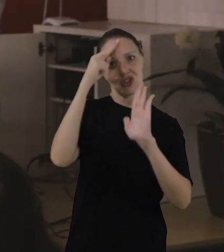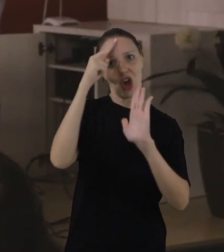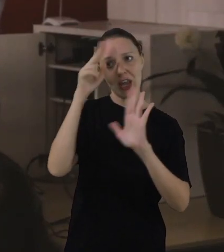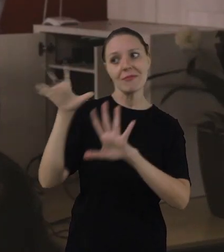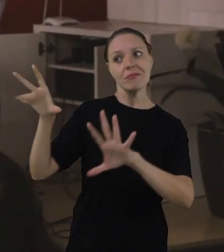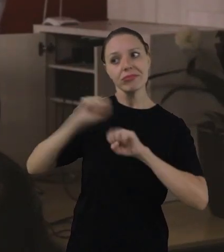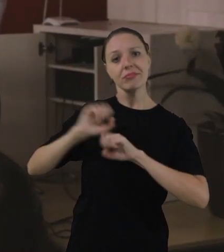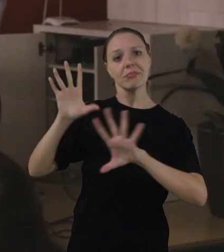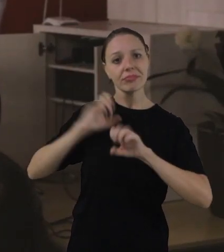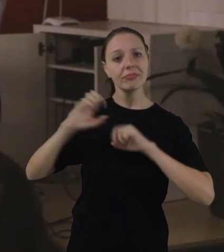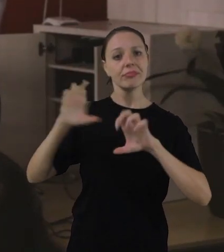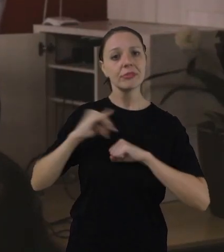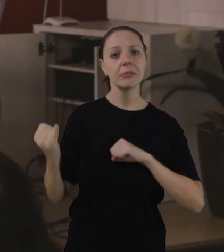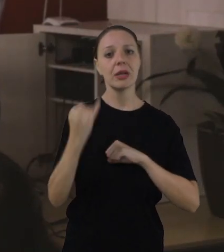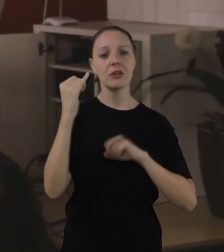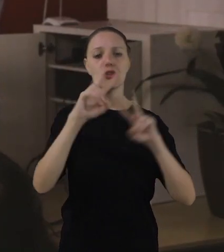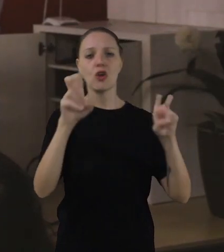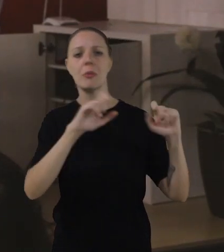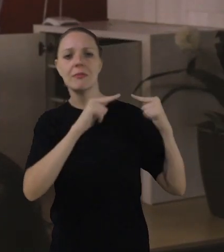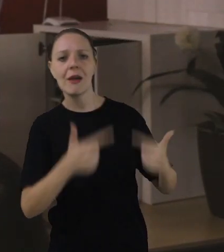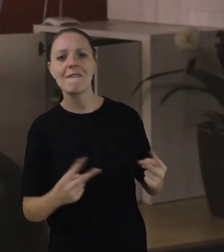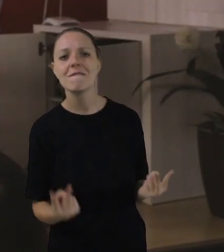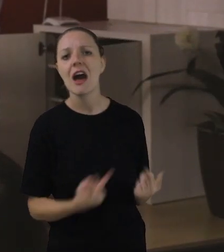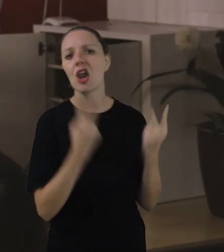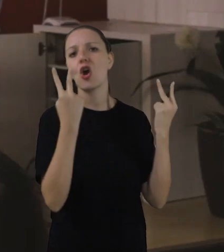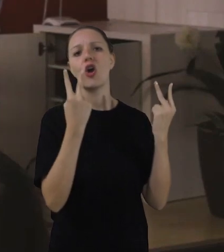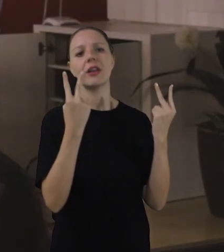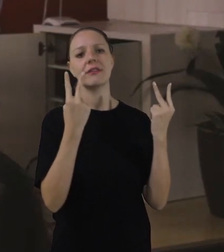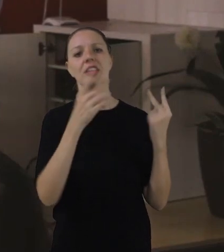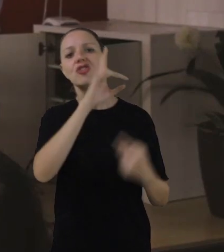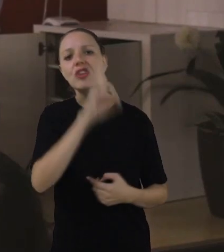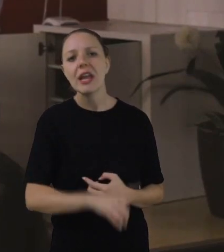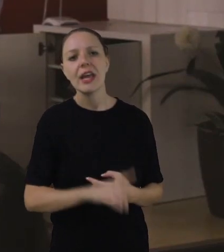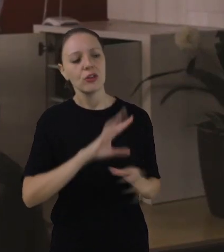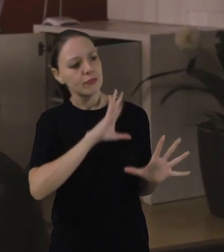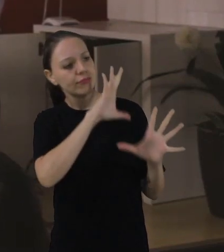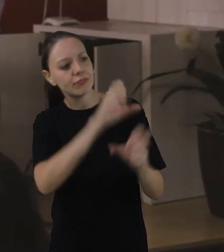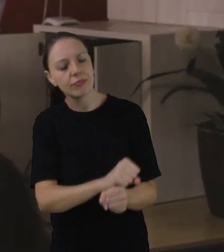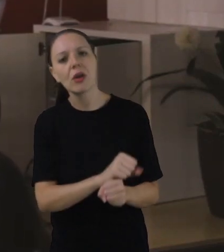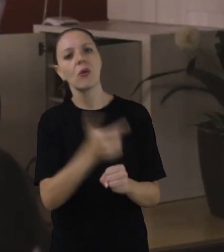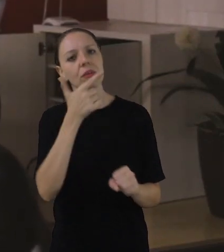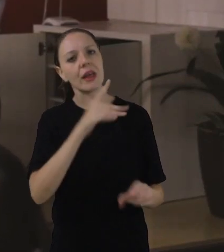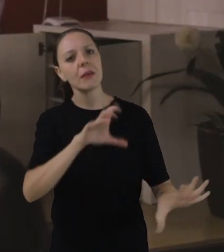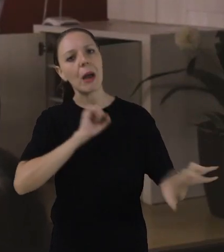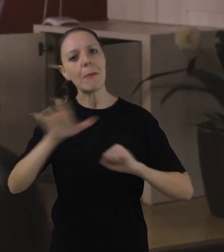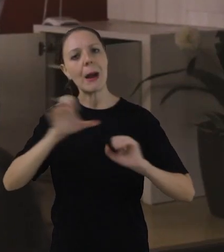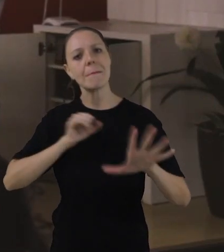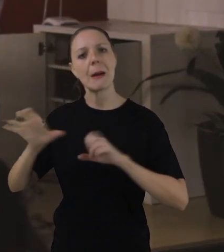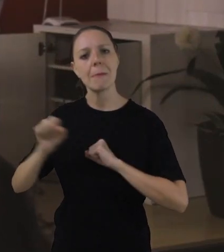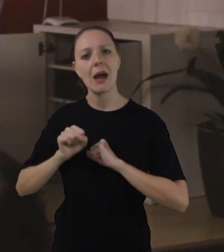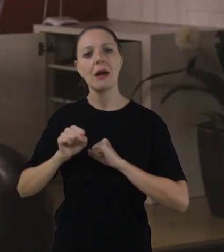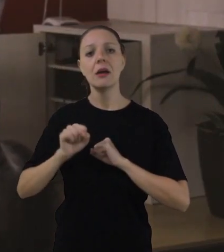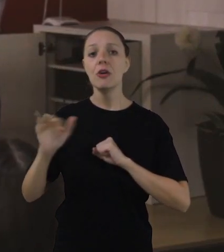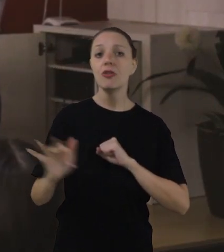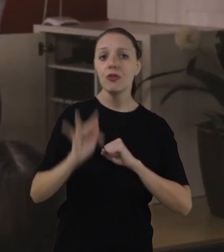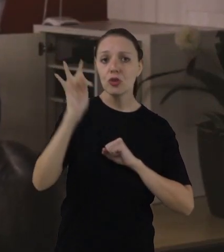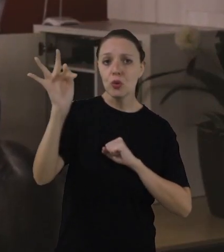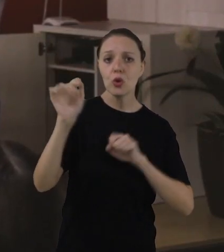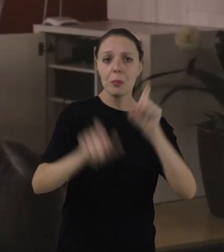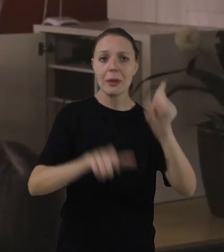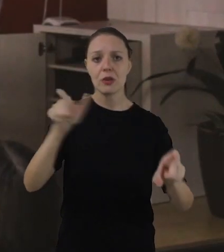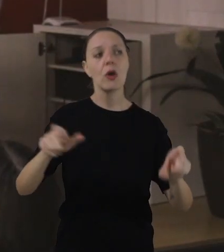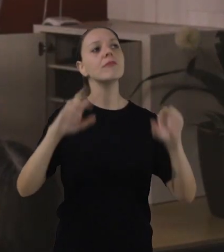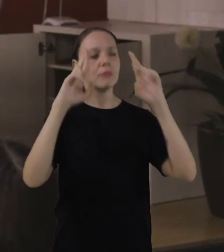de valores, tradições e direitos que foram conquistados ao longo da história, garantindo que as futuras gerações respeitem e aprendam